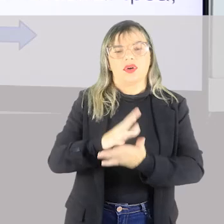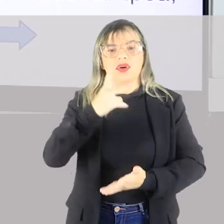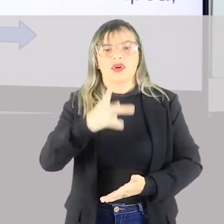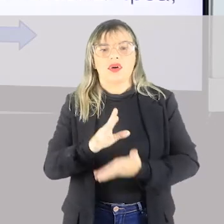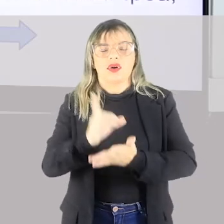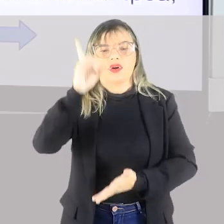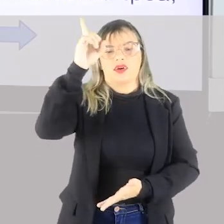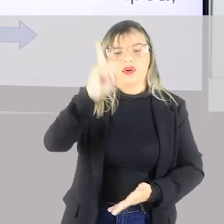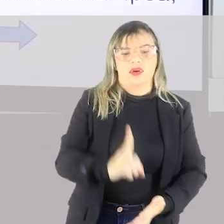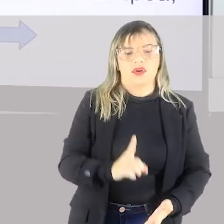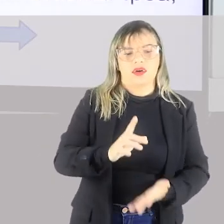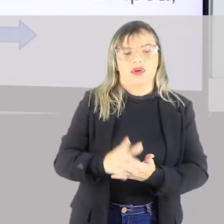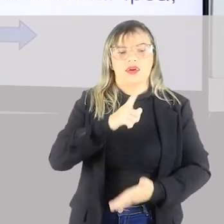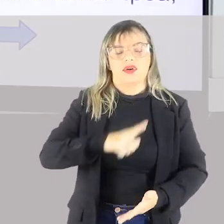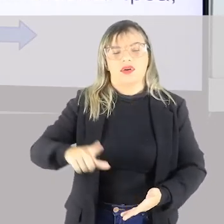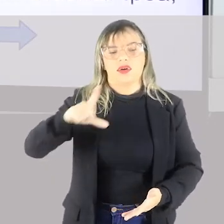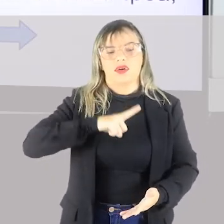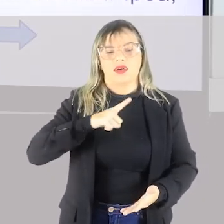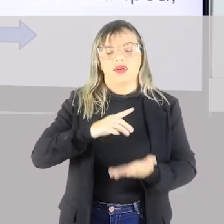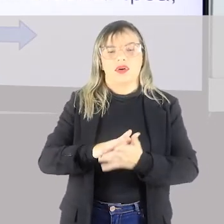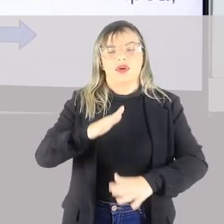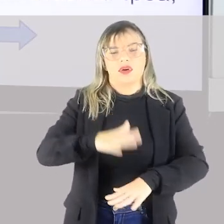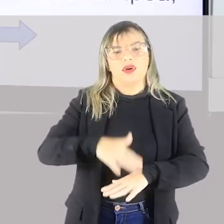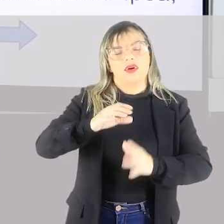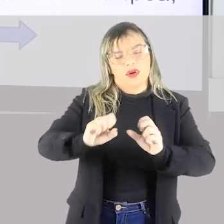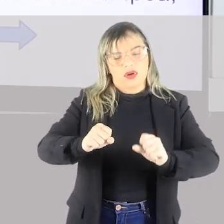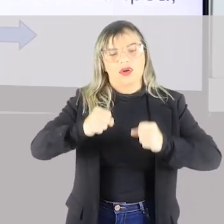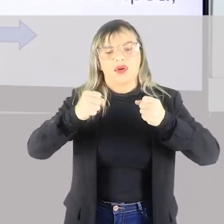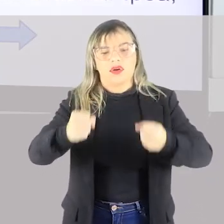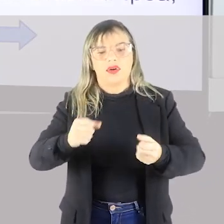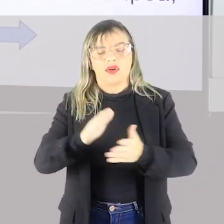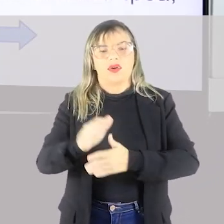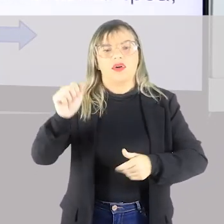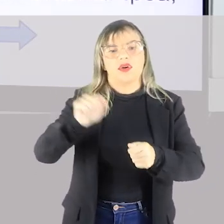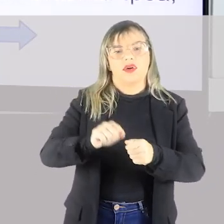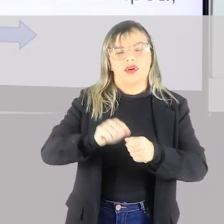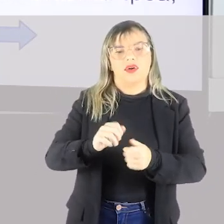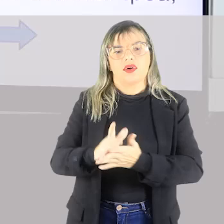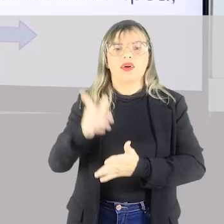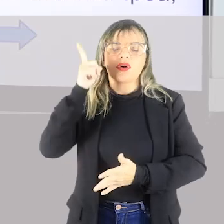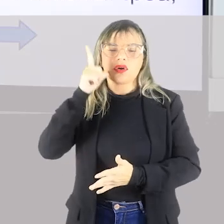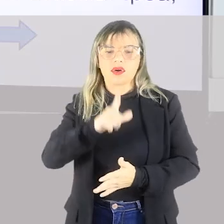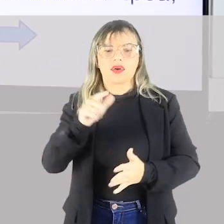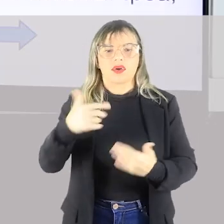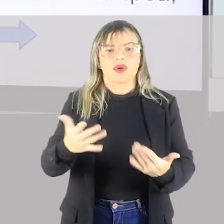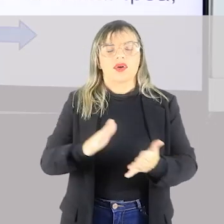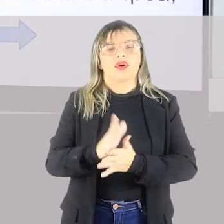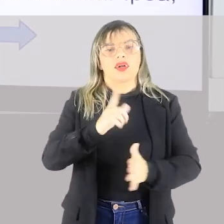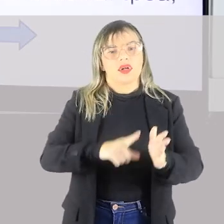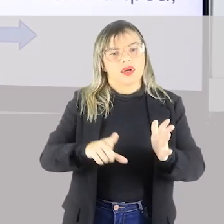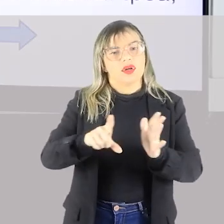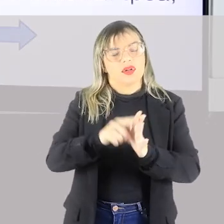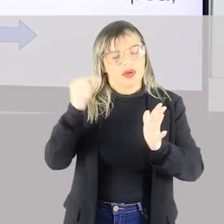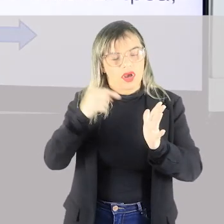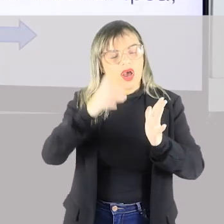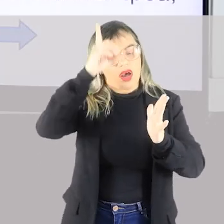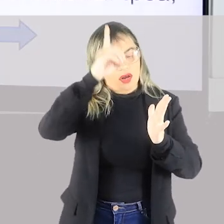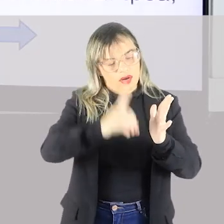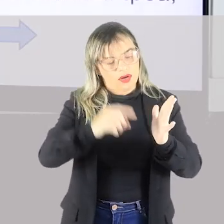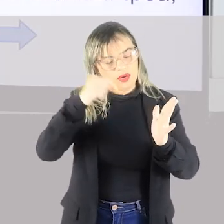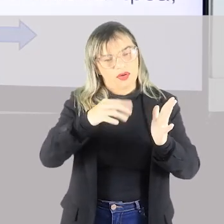pessoa conhecendo os direitos que ela tem mais possibilidade de fazer valer, de correr atrás,